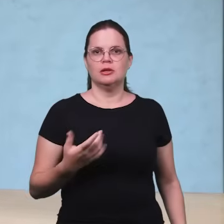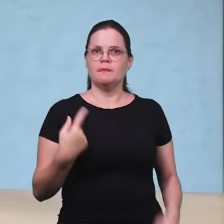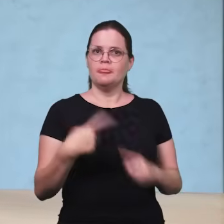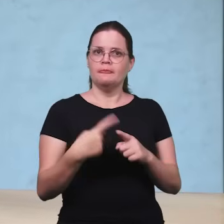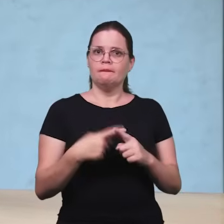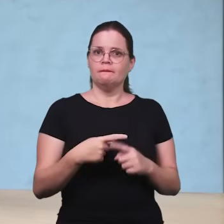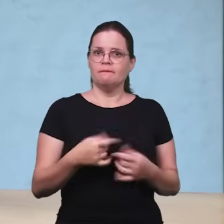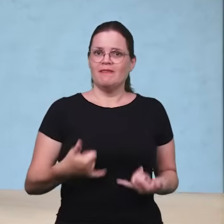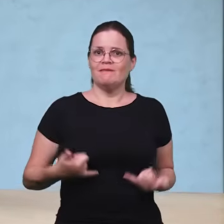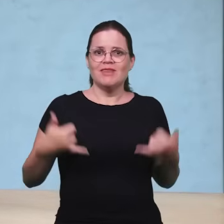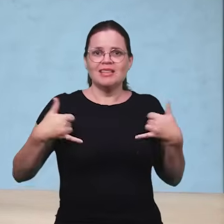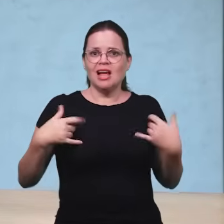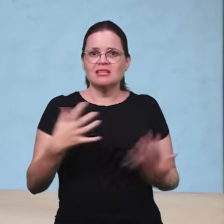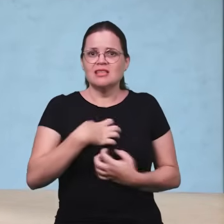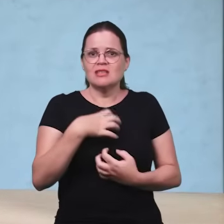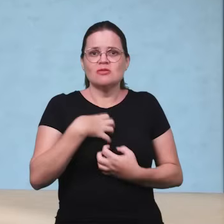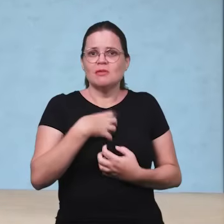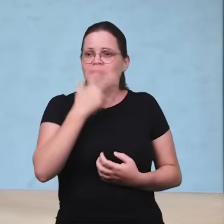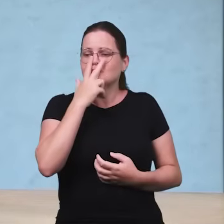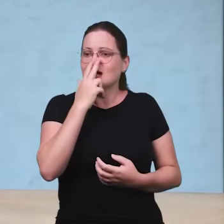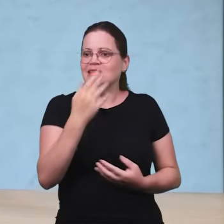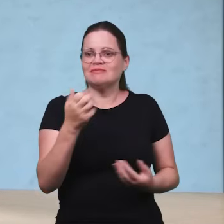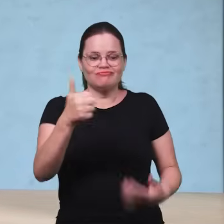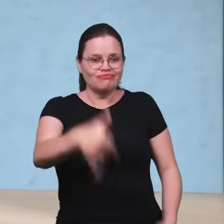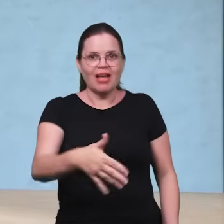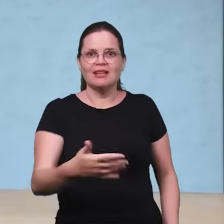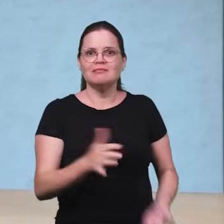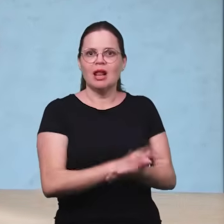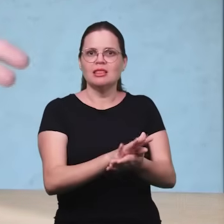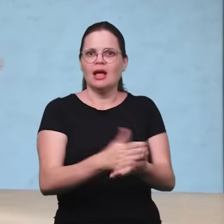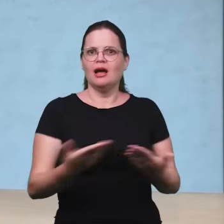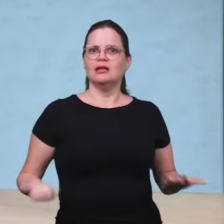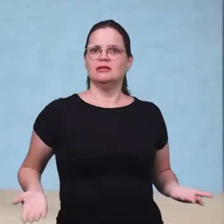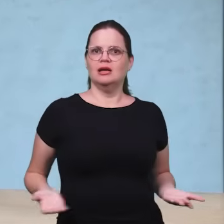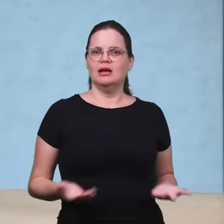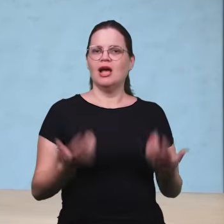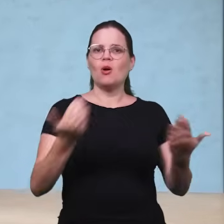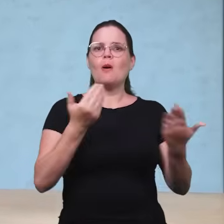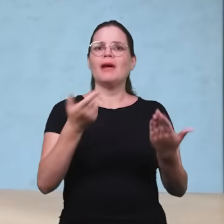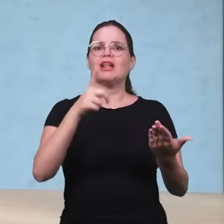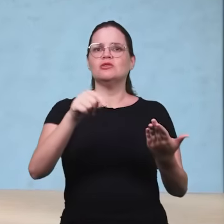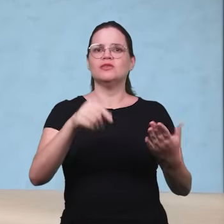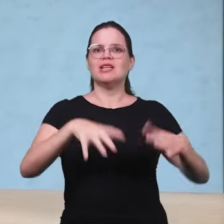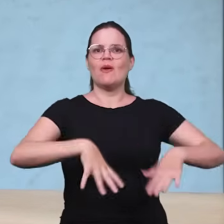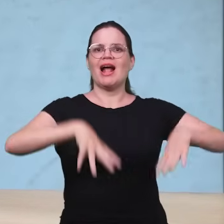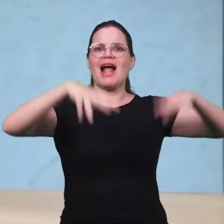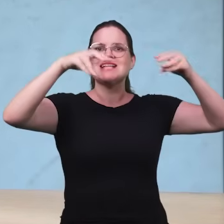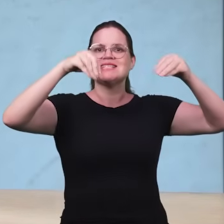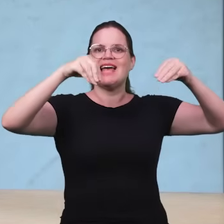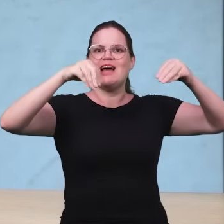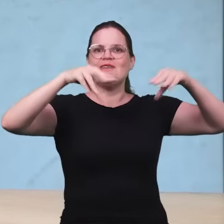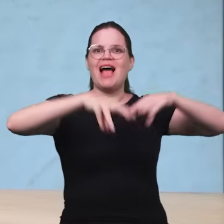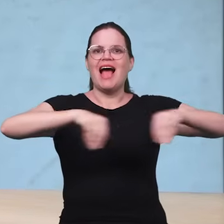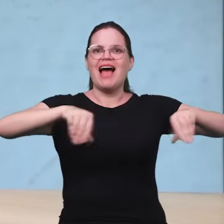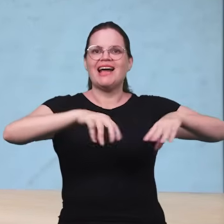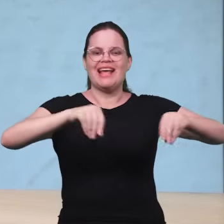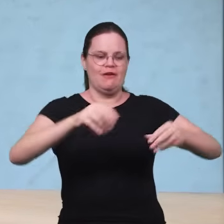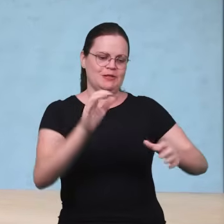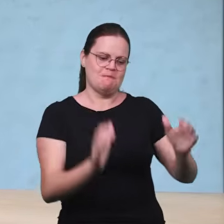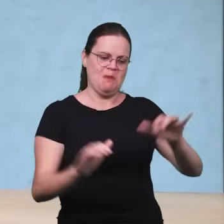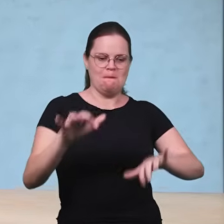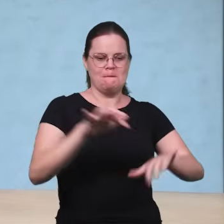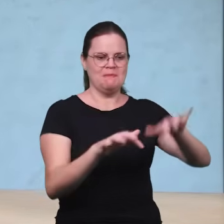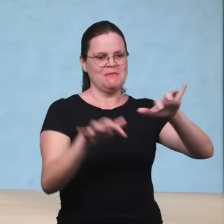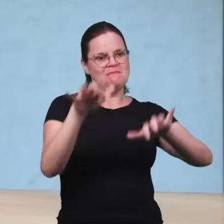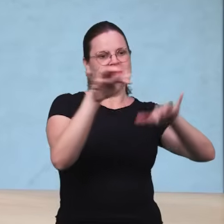sentimentos inúteis para a nossa vida, porque você está construindo um castelo de areia. Não, eu já fiz. Né? Alguém fala, ó,